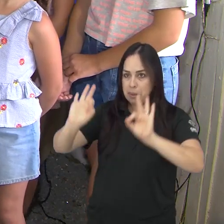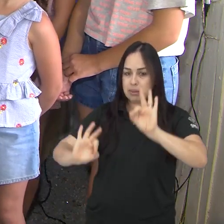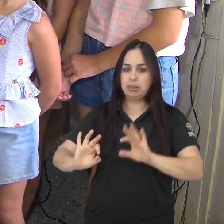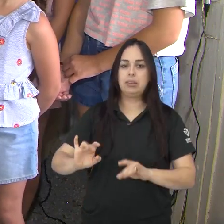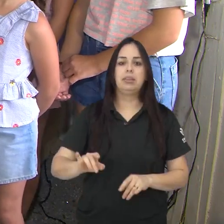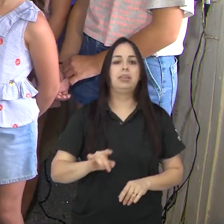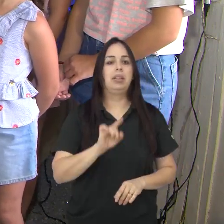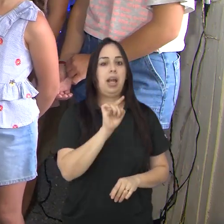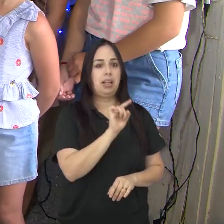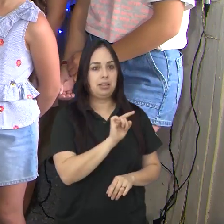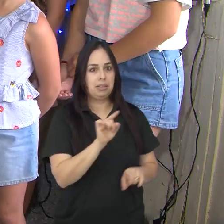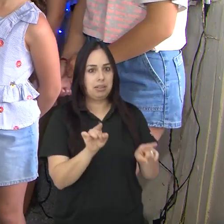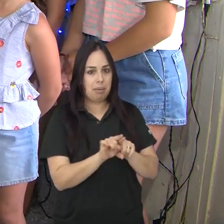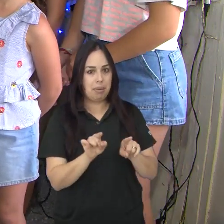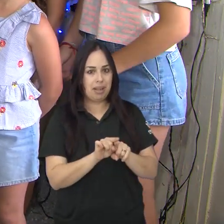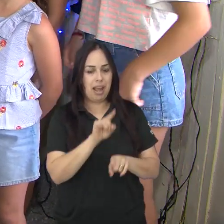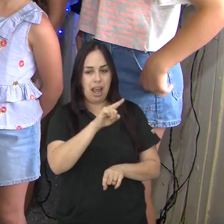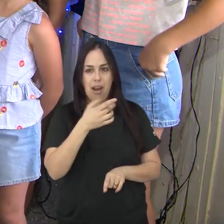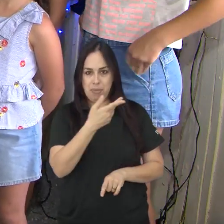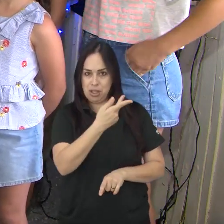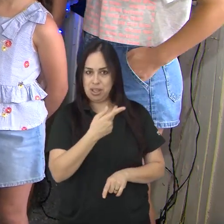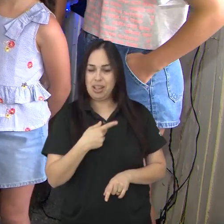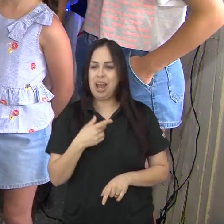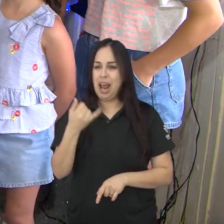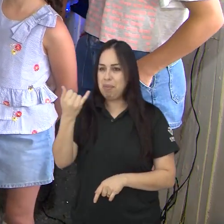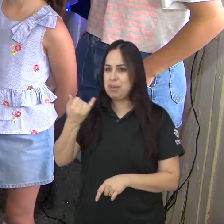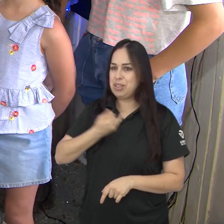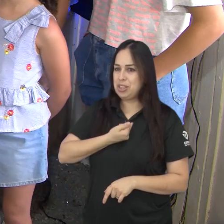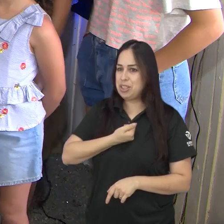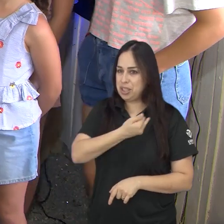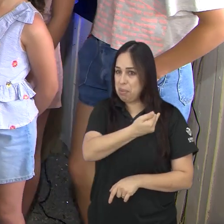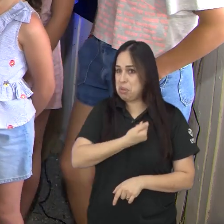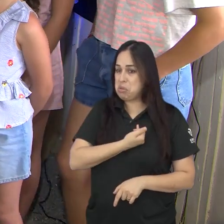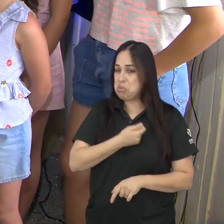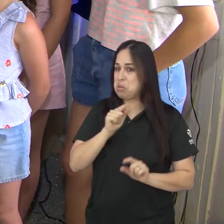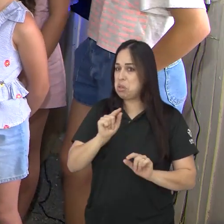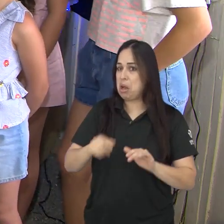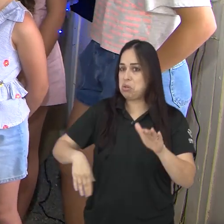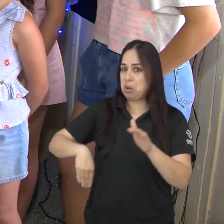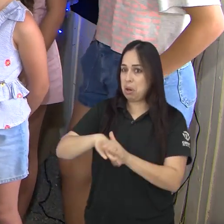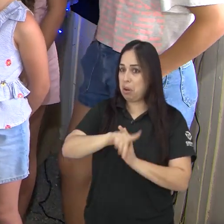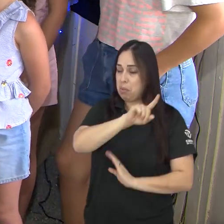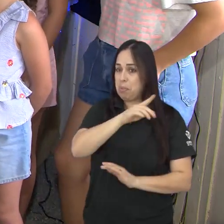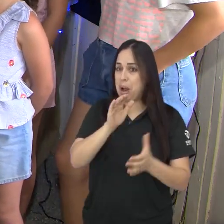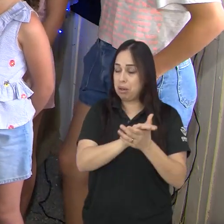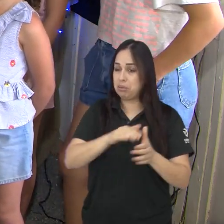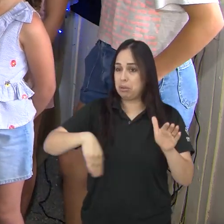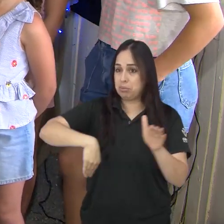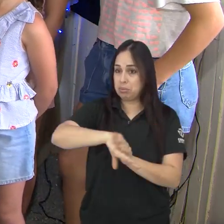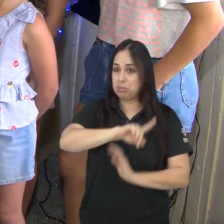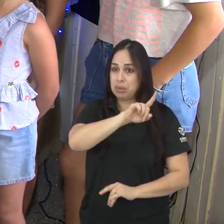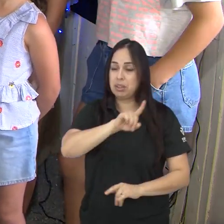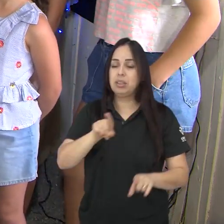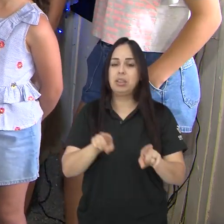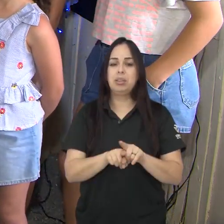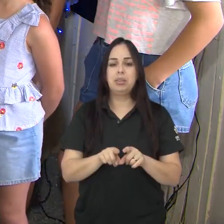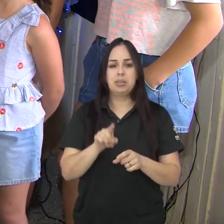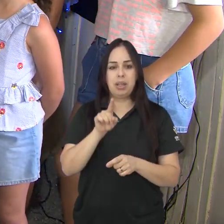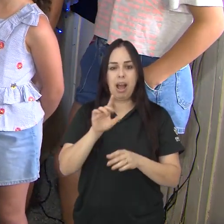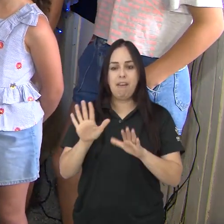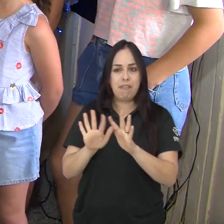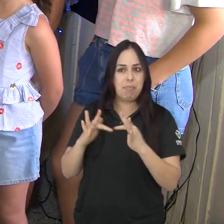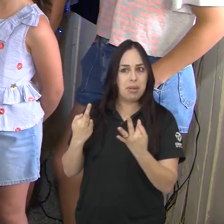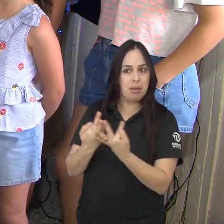tem também. Ah, sim. Que estão jogando bola, ela falando. Ela tem o esposo Geraldo, que tem o Gabriel e o